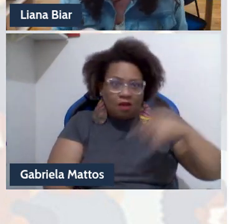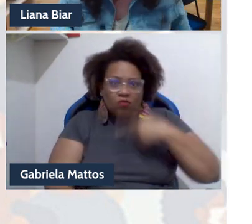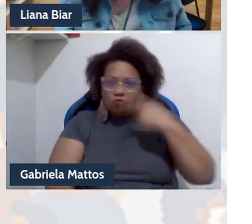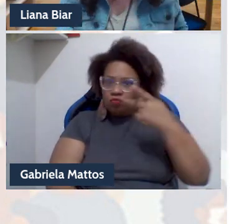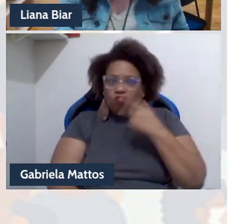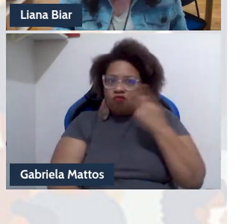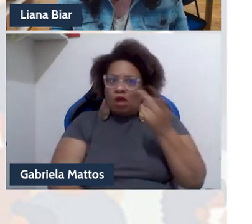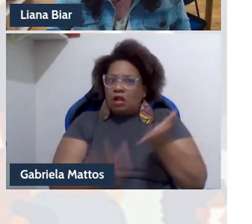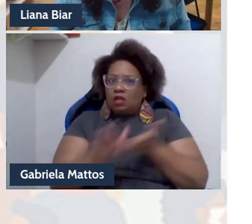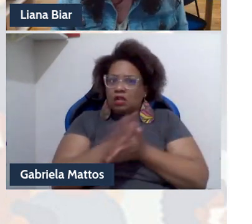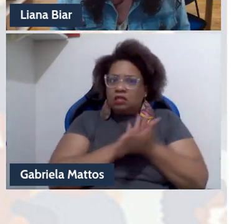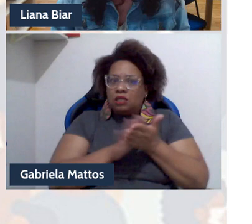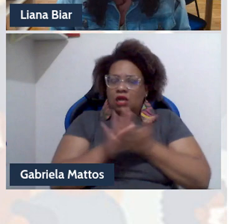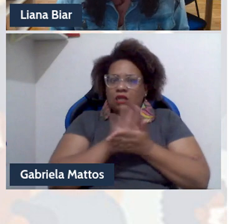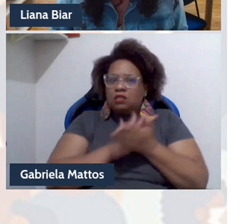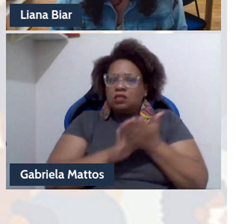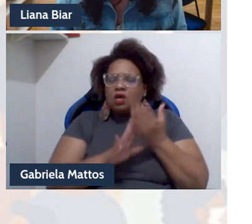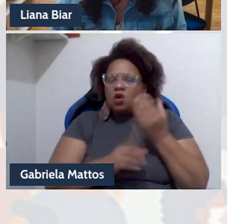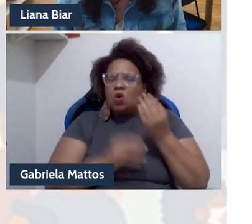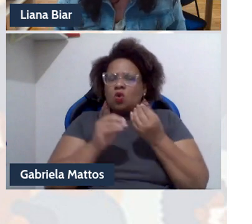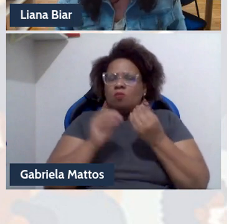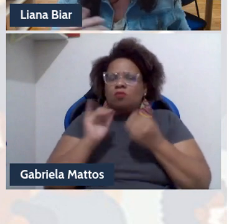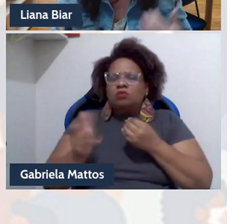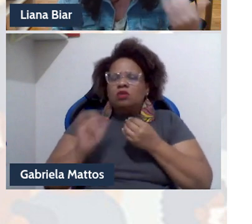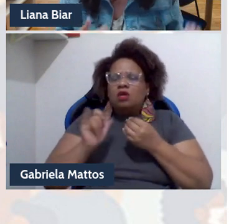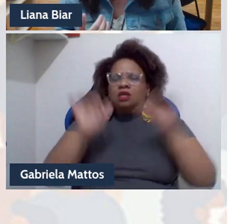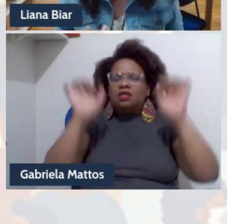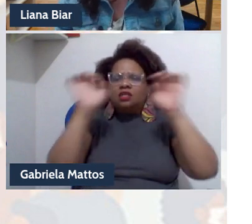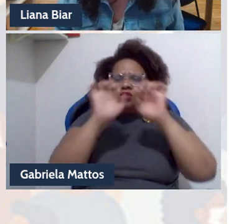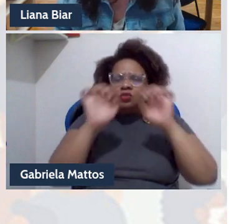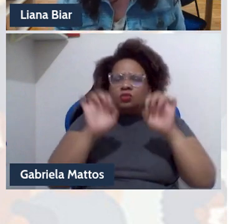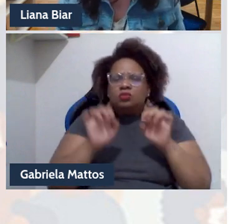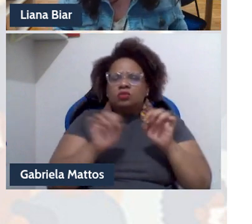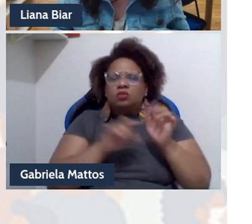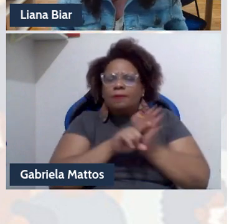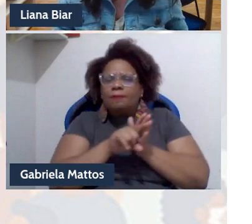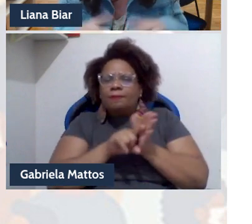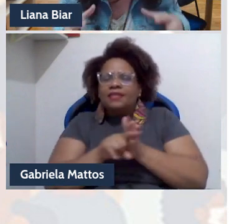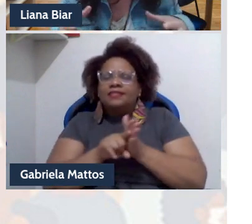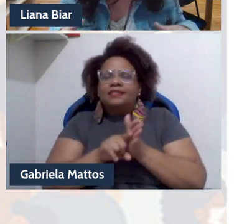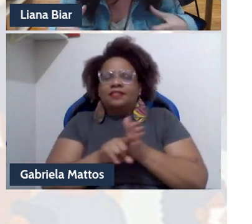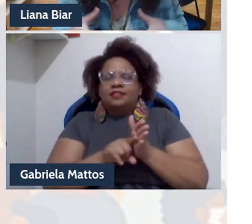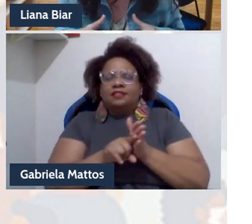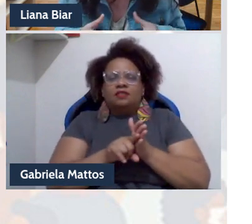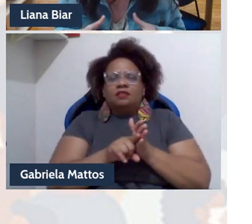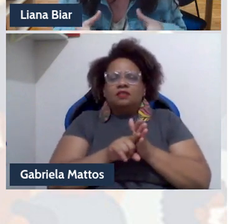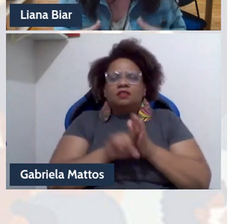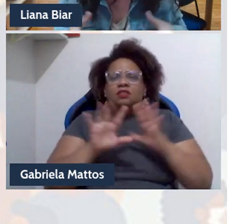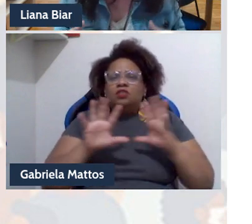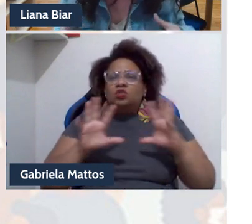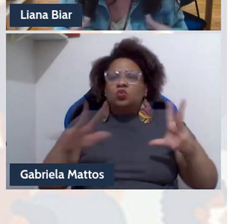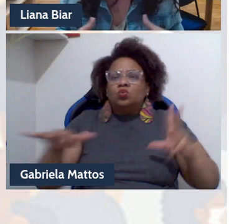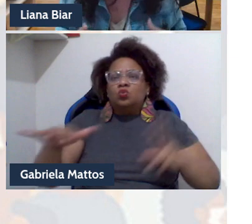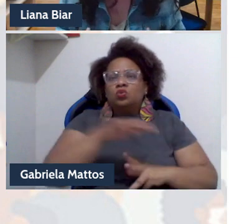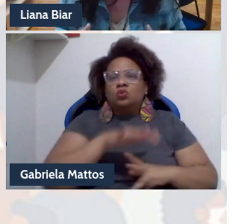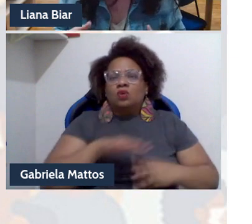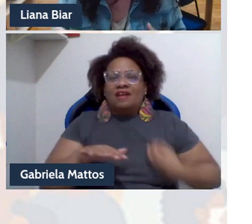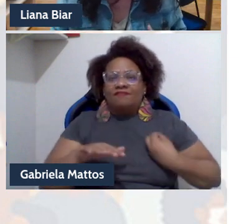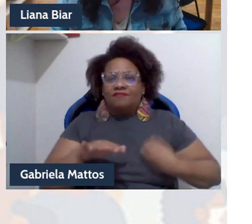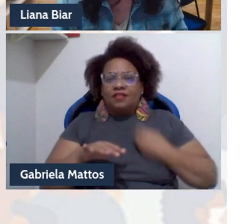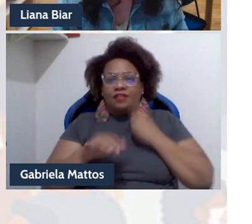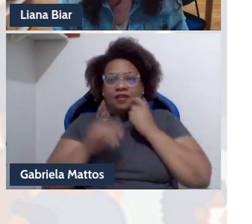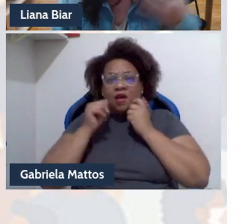Como que essa estrutura narrativa ela realiza um trabalho de perspectivização segundo o qual todo o espaço da vida está ocupado pelo